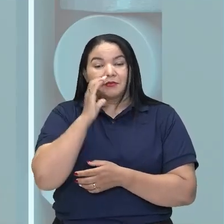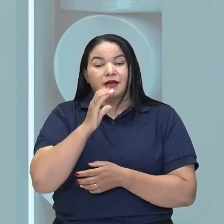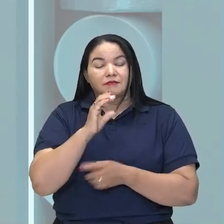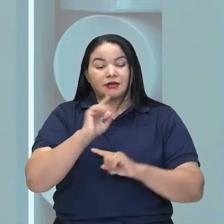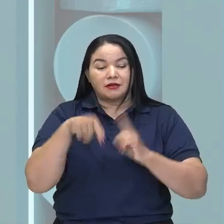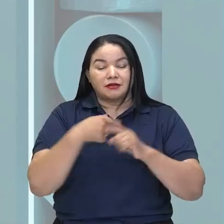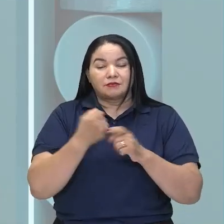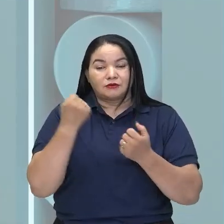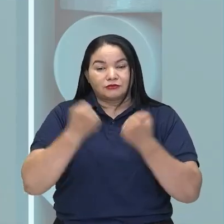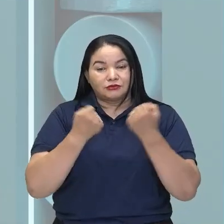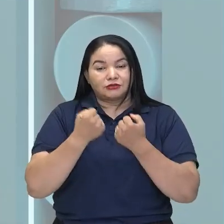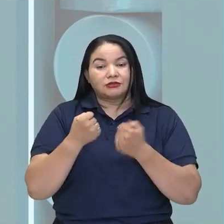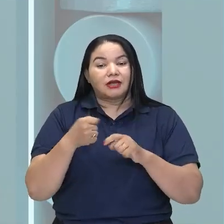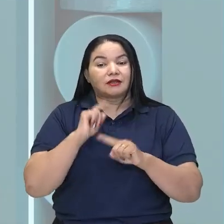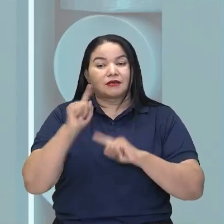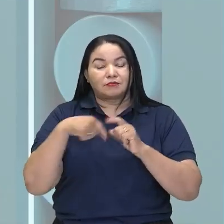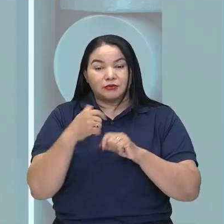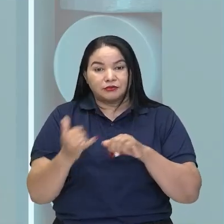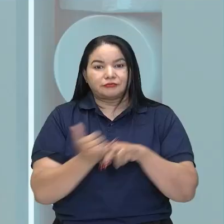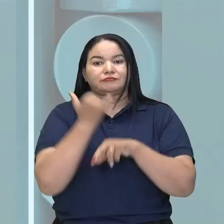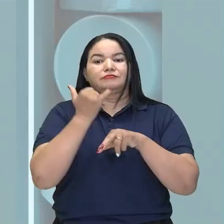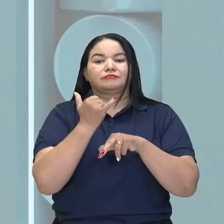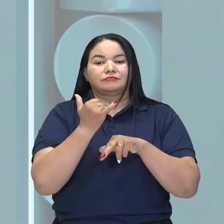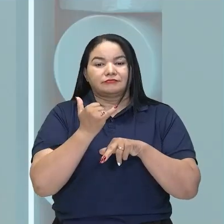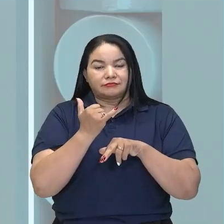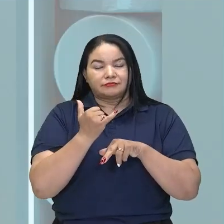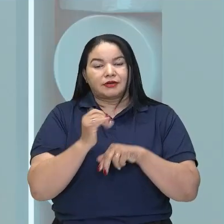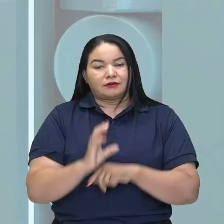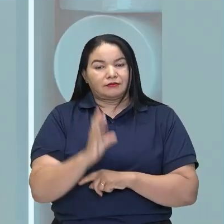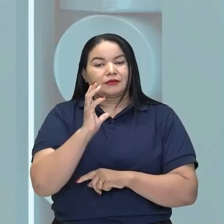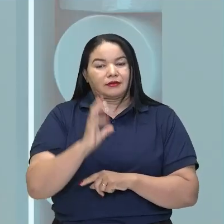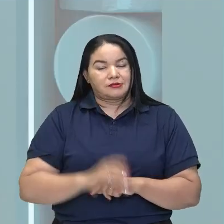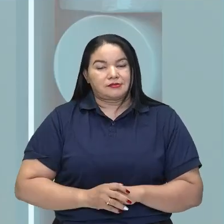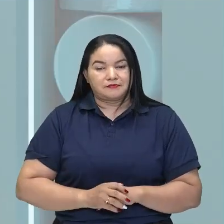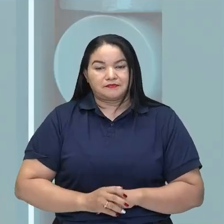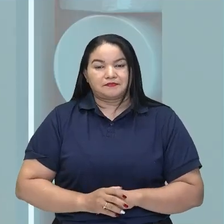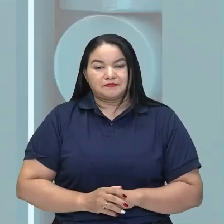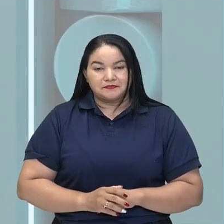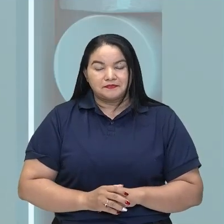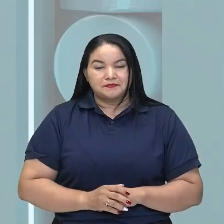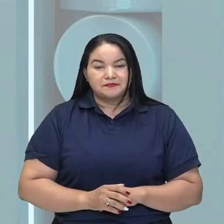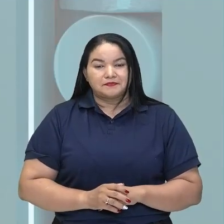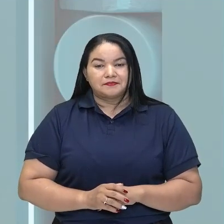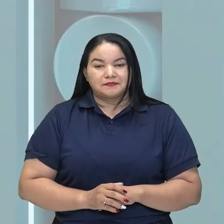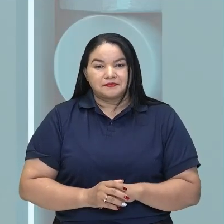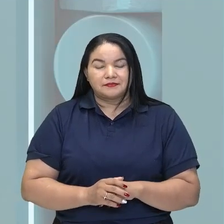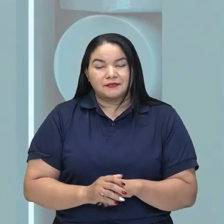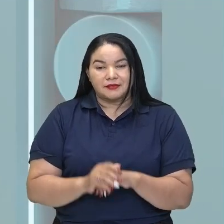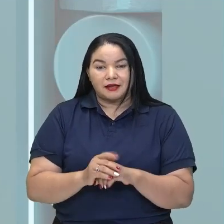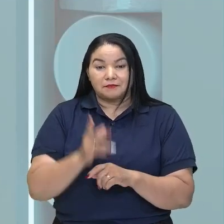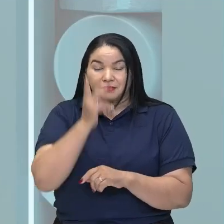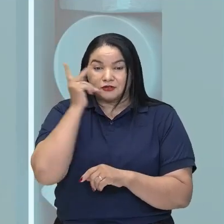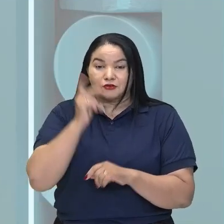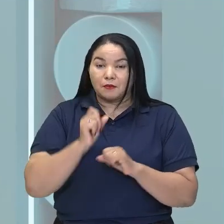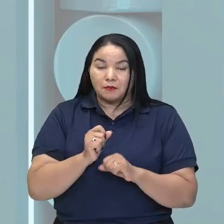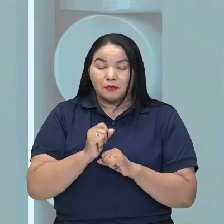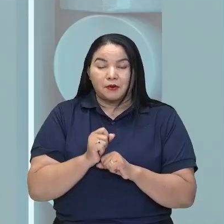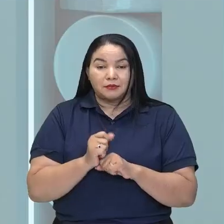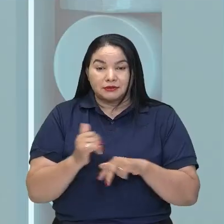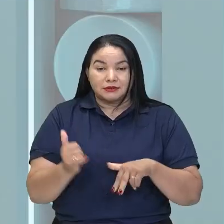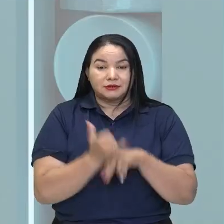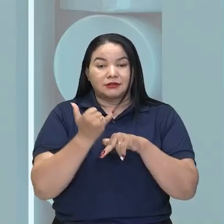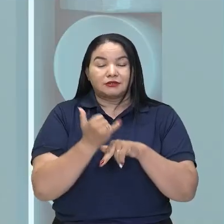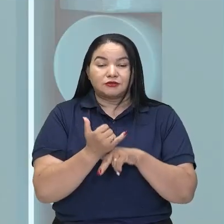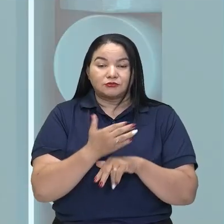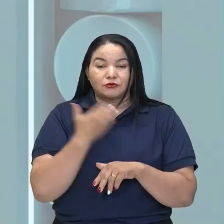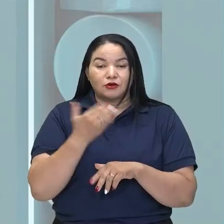o quê? Acidentes, né? Que, no caso, a pessoa mesmo pode se acidentar e morrer, ou